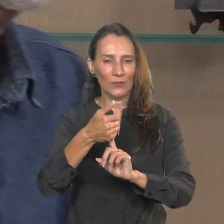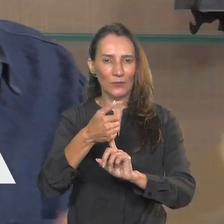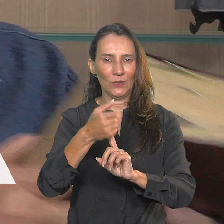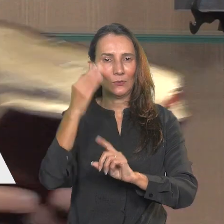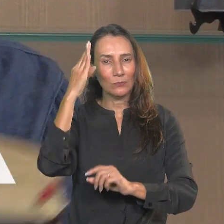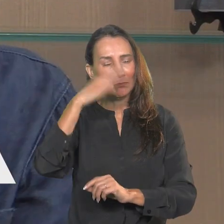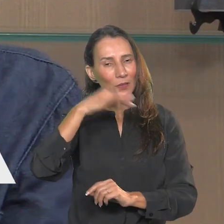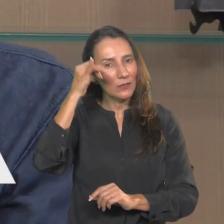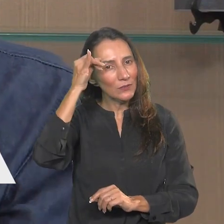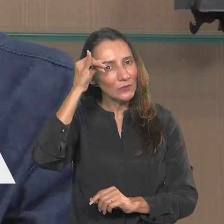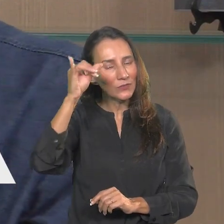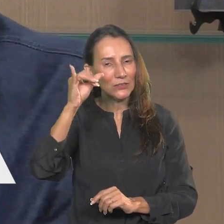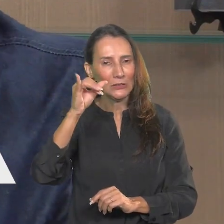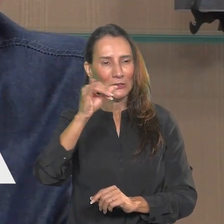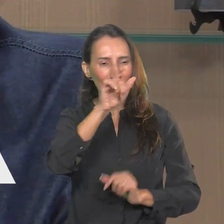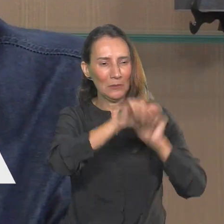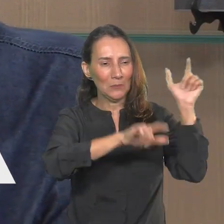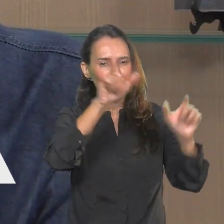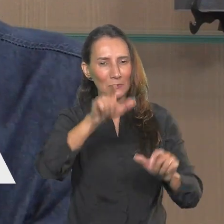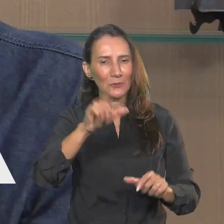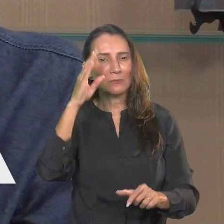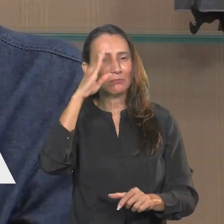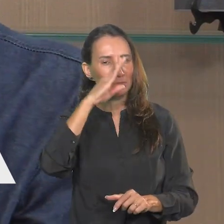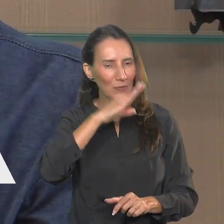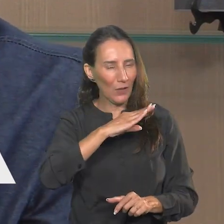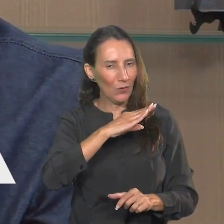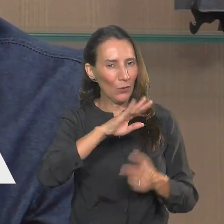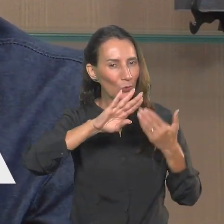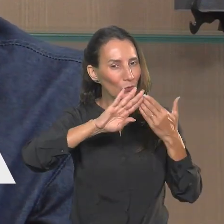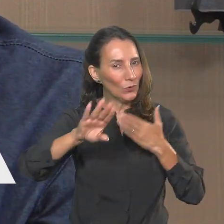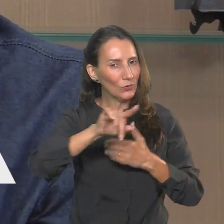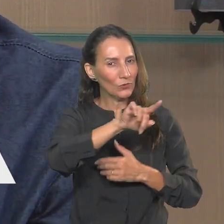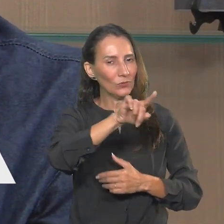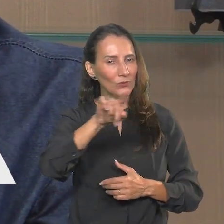livre destas pessoas malignas, para